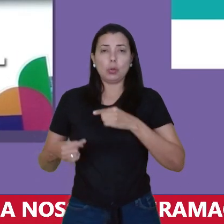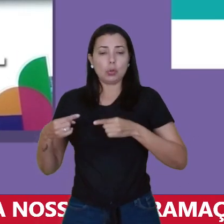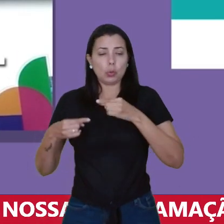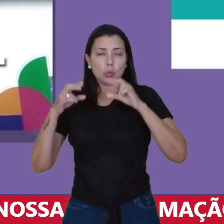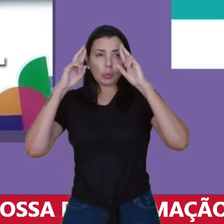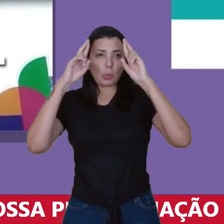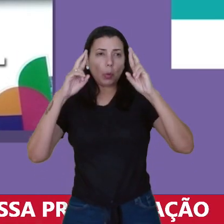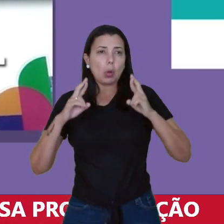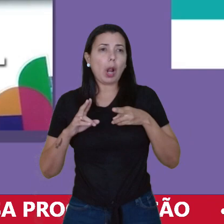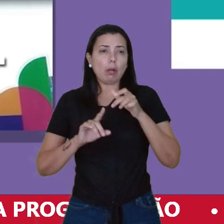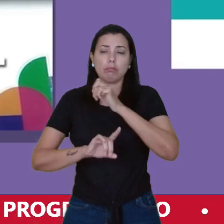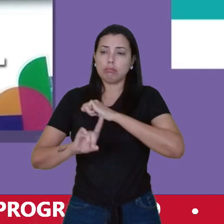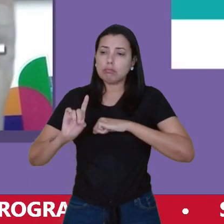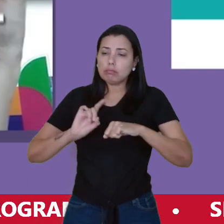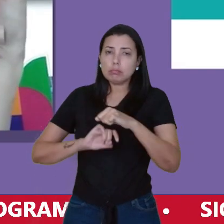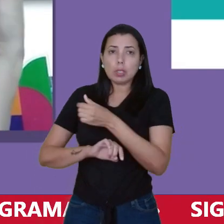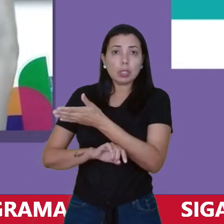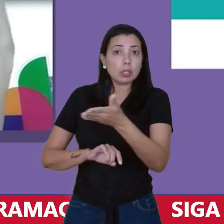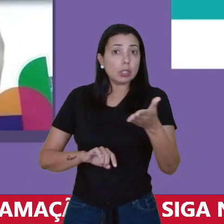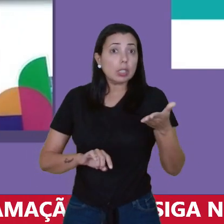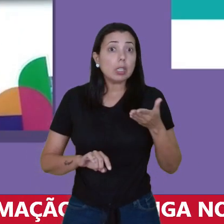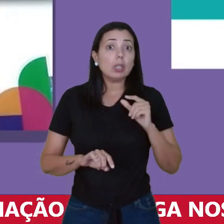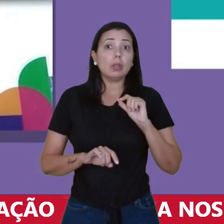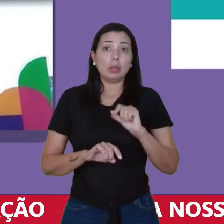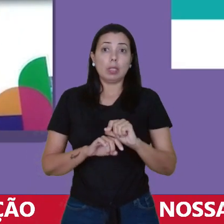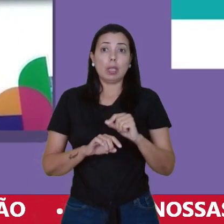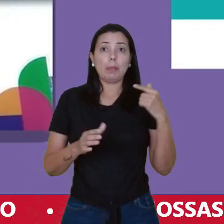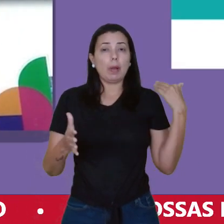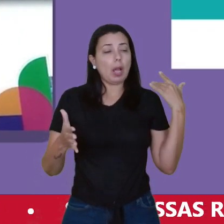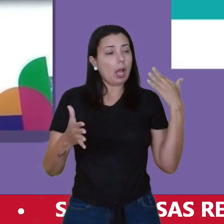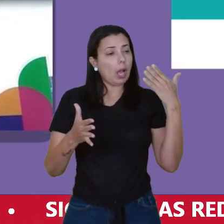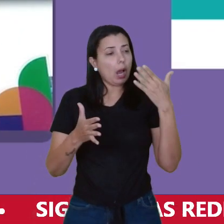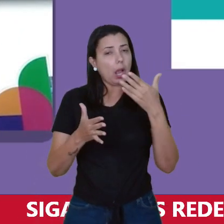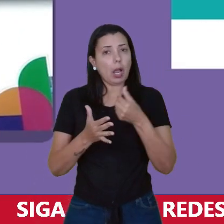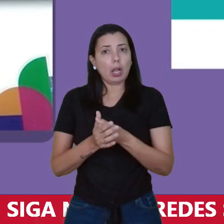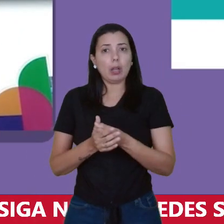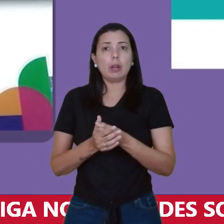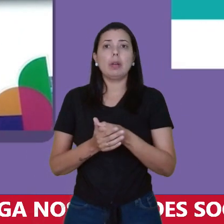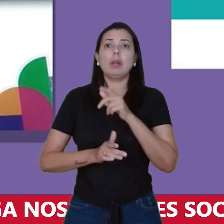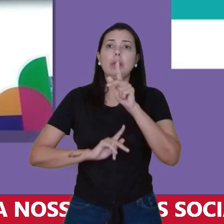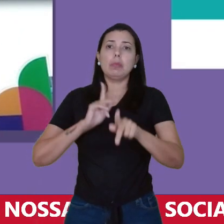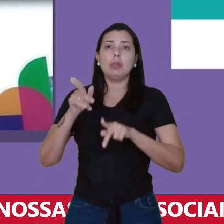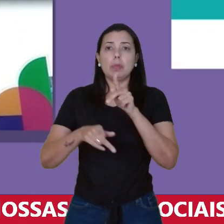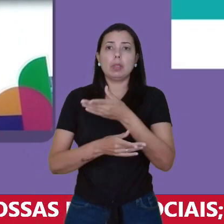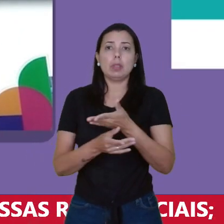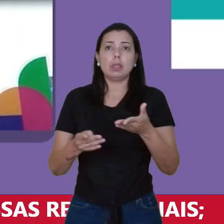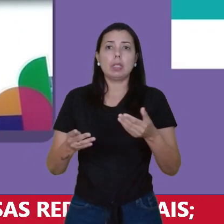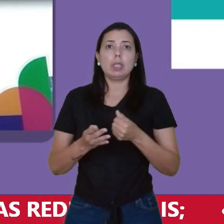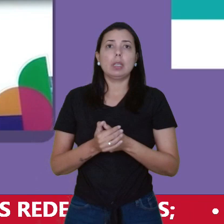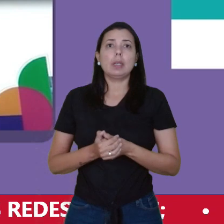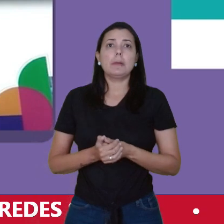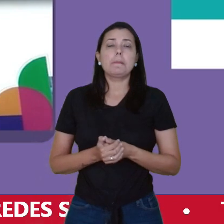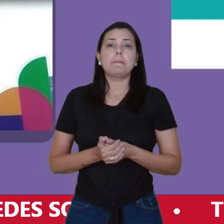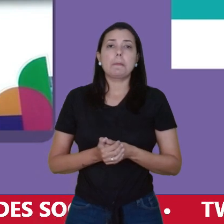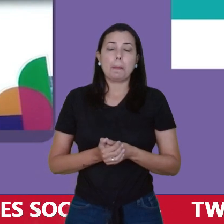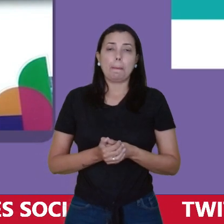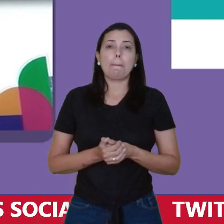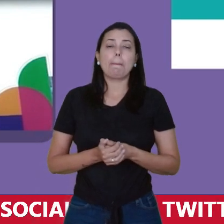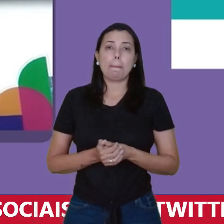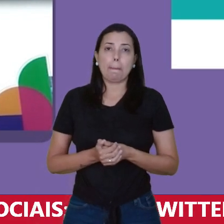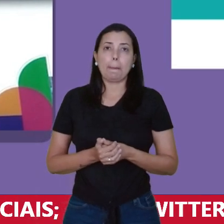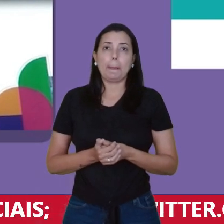moral na sociedade que durante milênios vem colocando esta população sobre